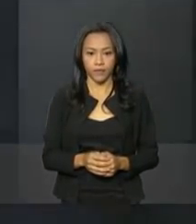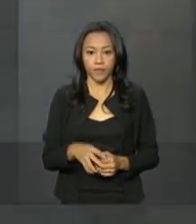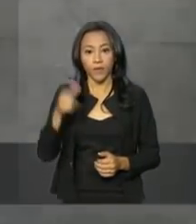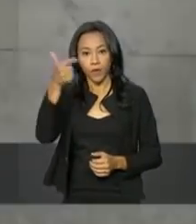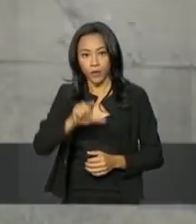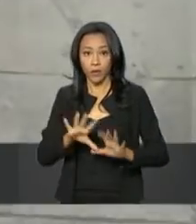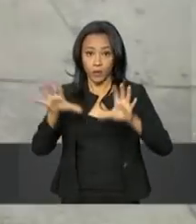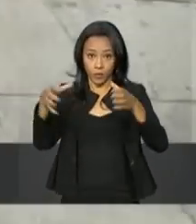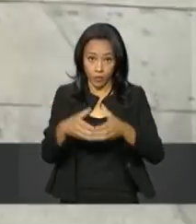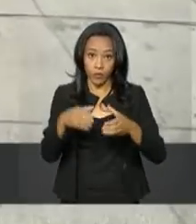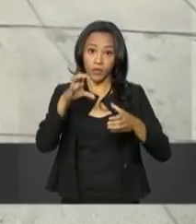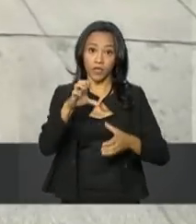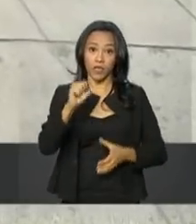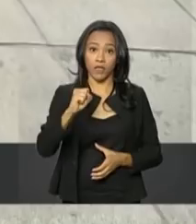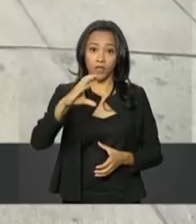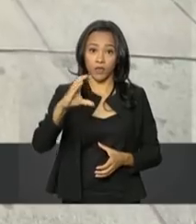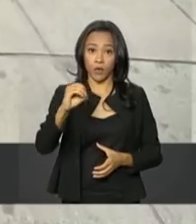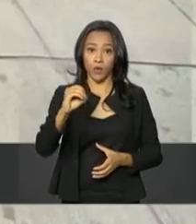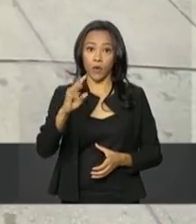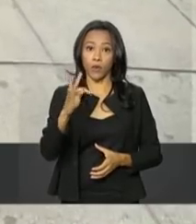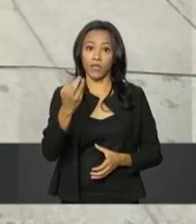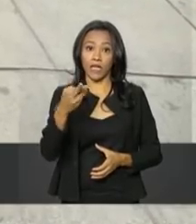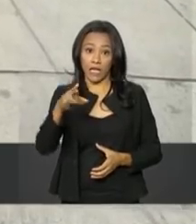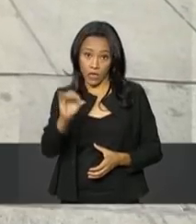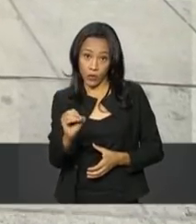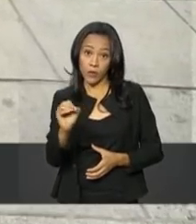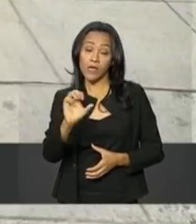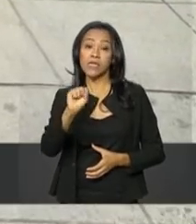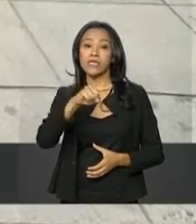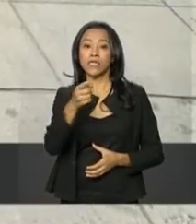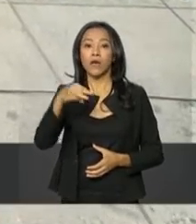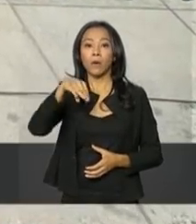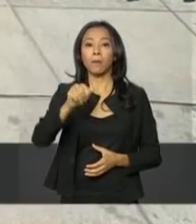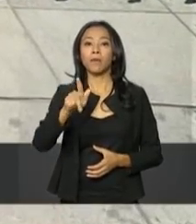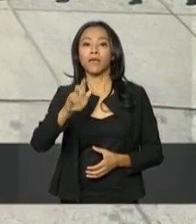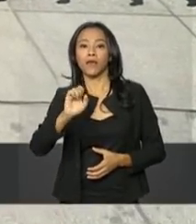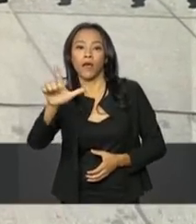Grupo de Escoteiros 48 São Miguel,